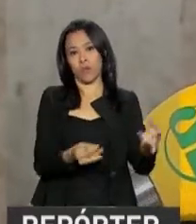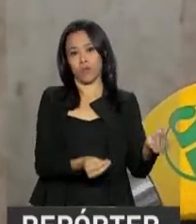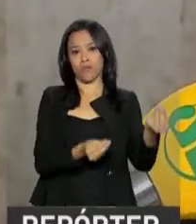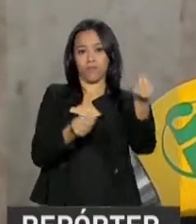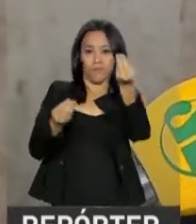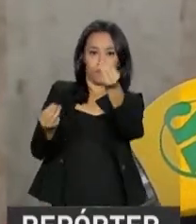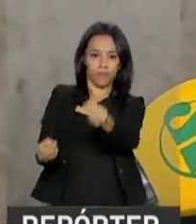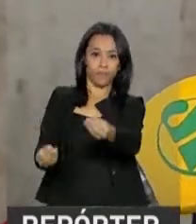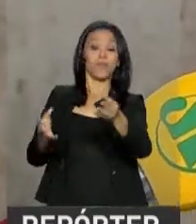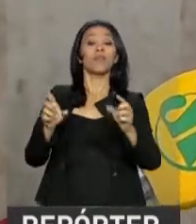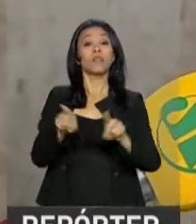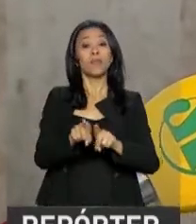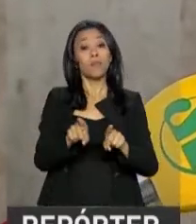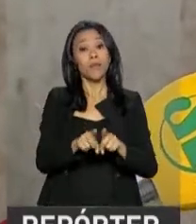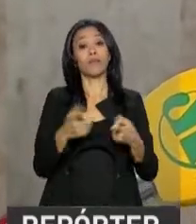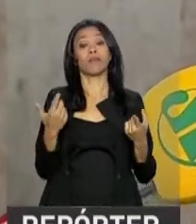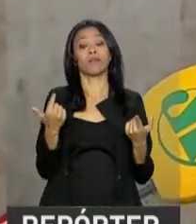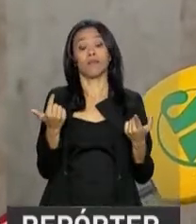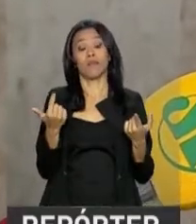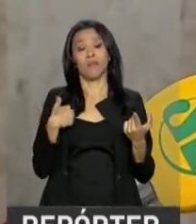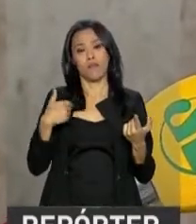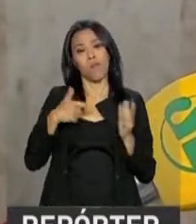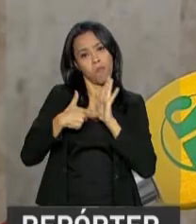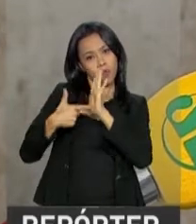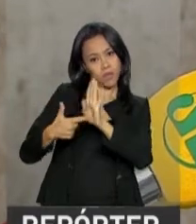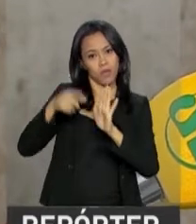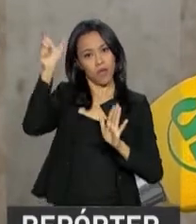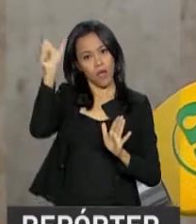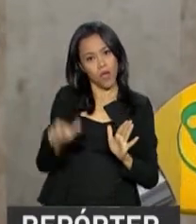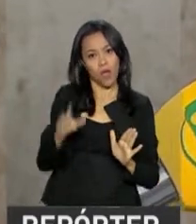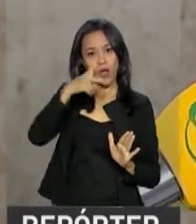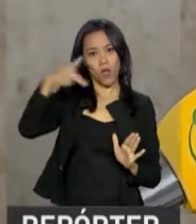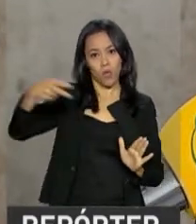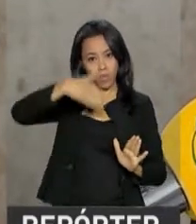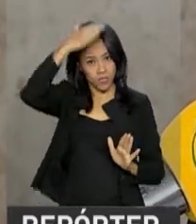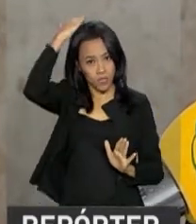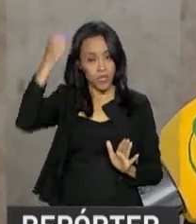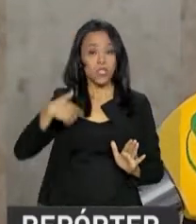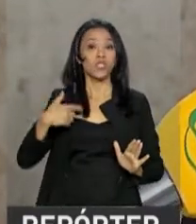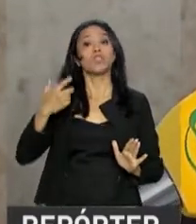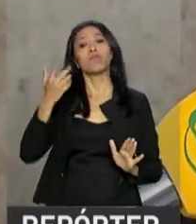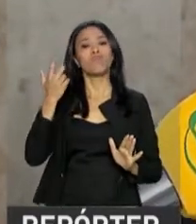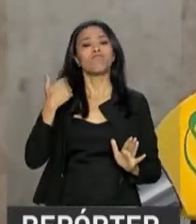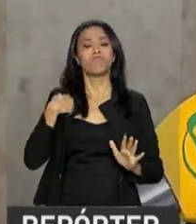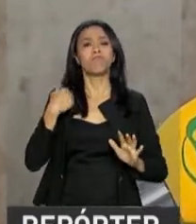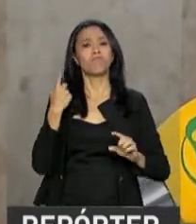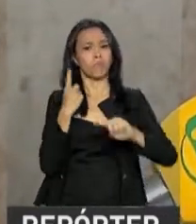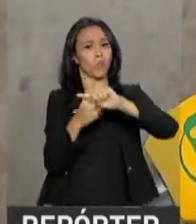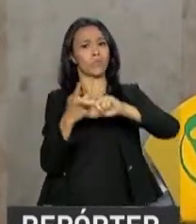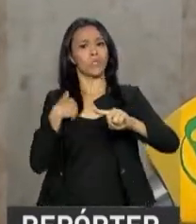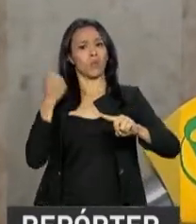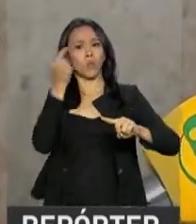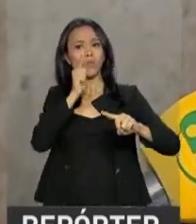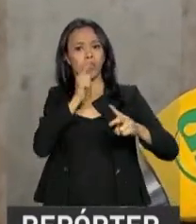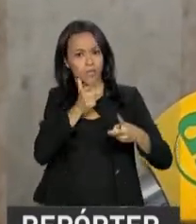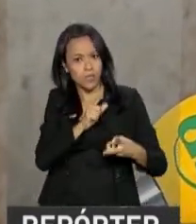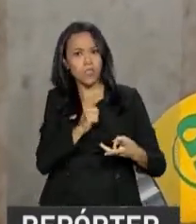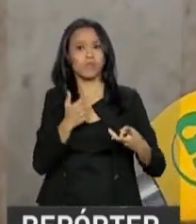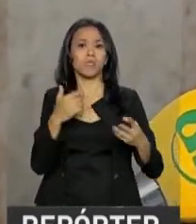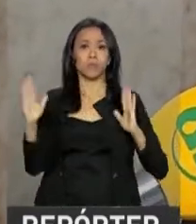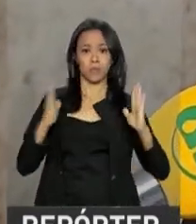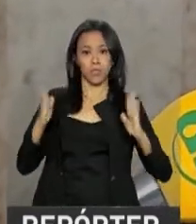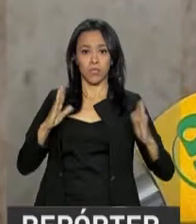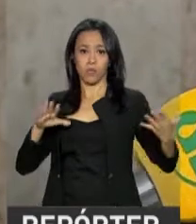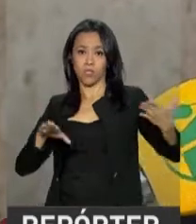positivos mostraram o presidente alguns resultados que estão os que foram obtidos nessa nessa fase da intervenção